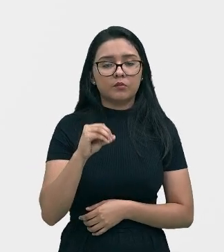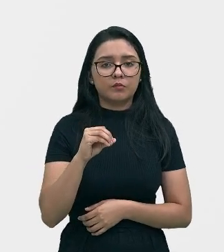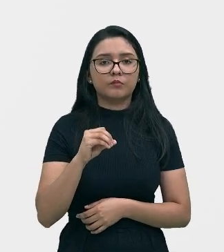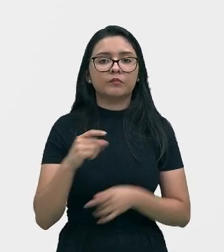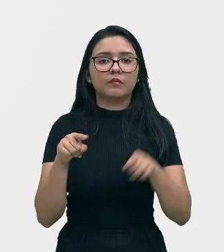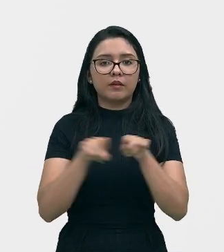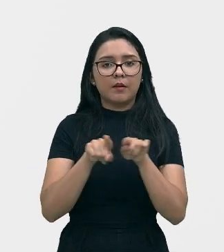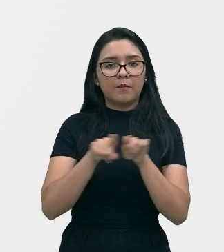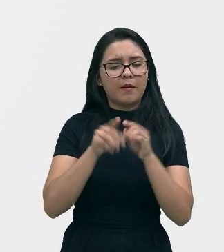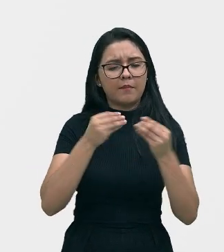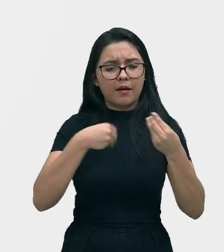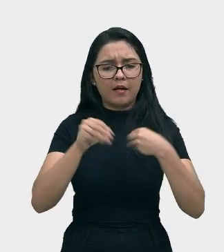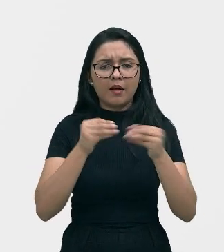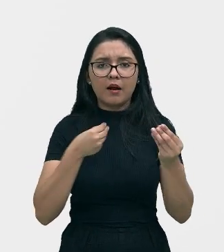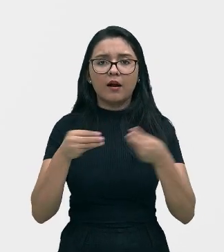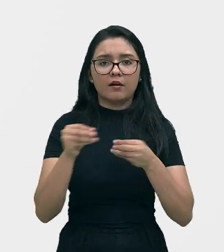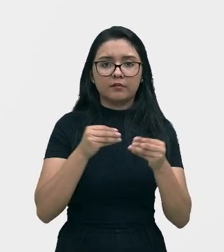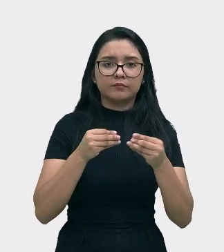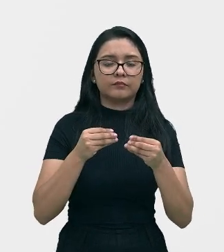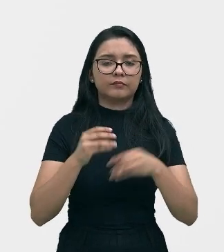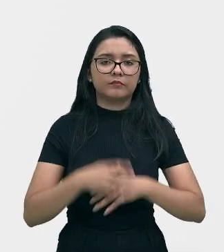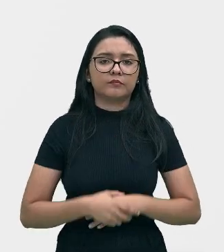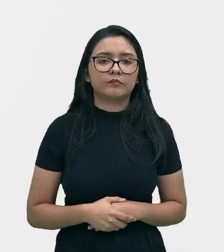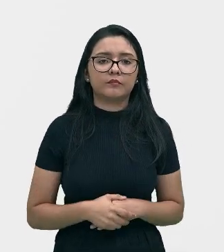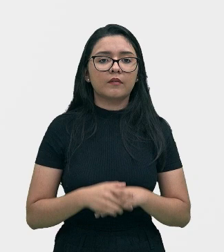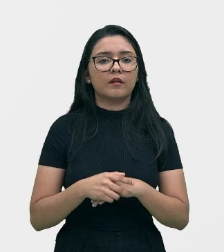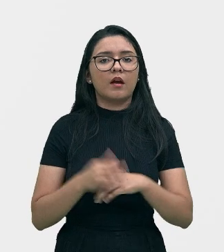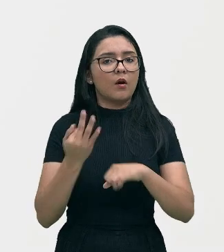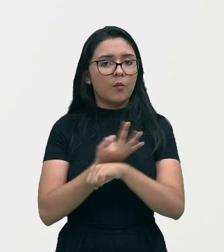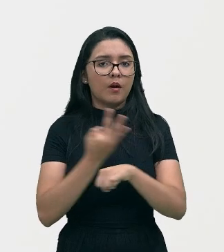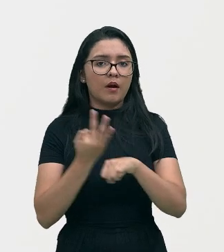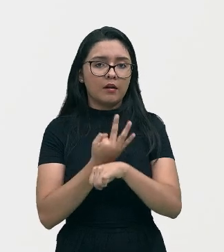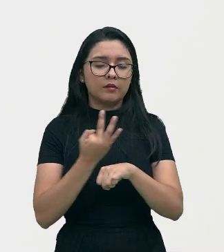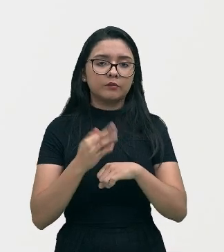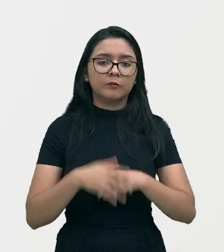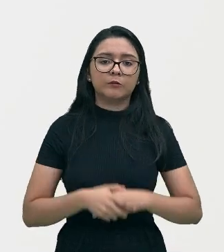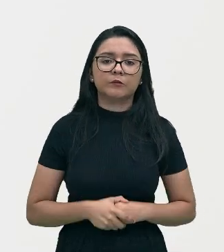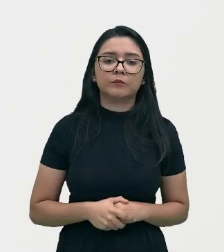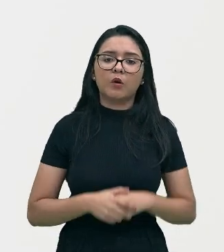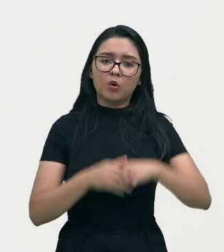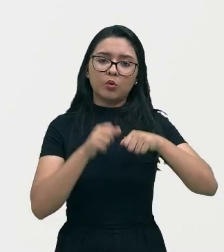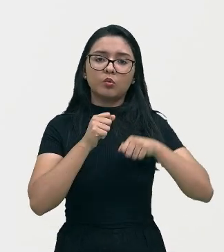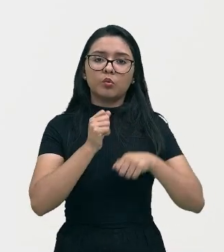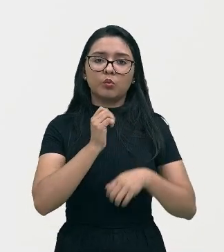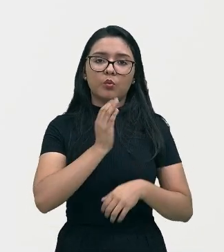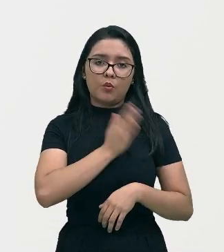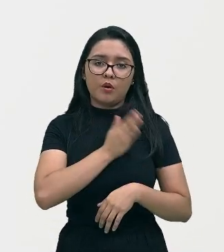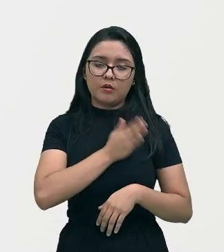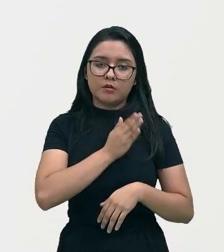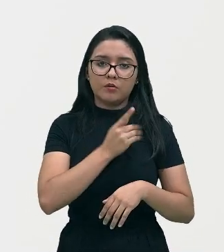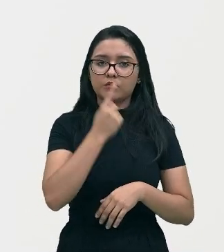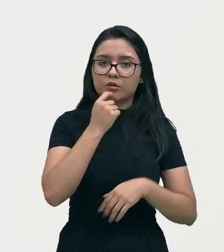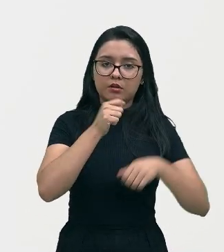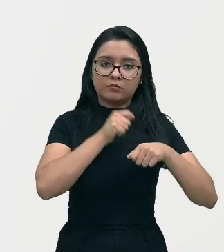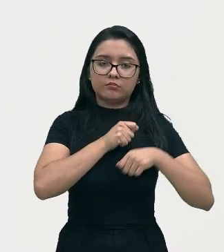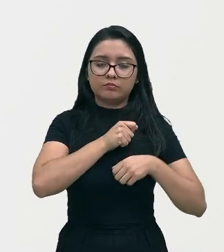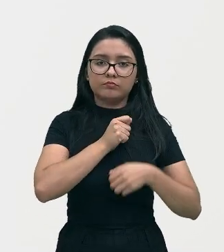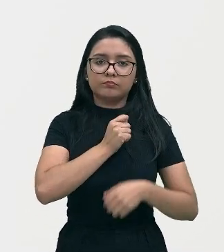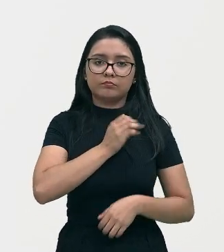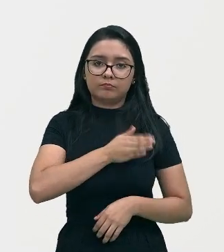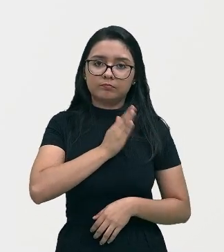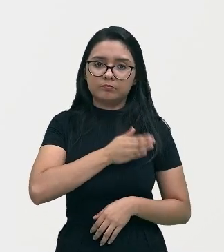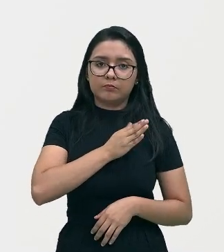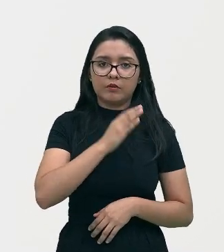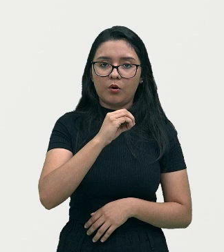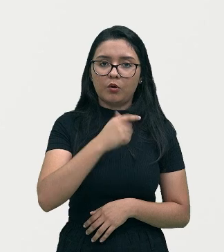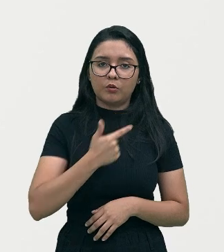que suporta a pressão do sangue. Então, quando esse sangue ele sai do coração, né, ali que ele está